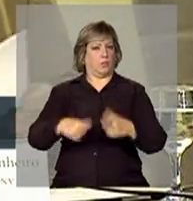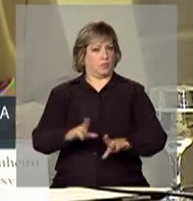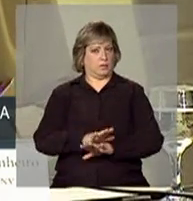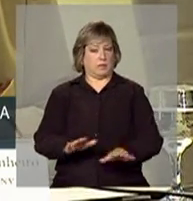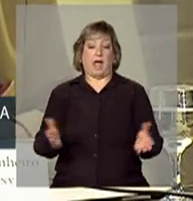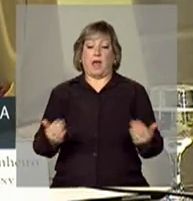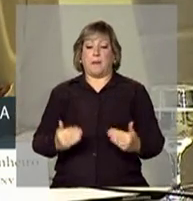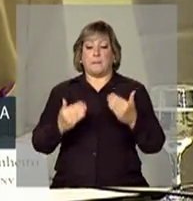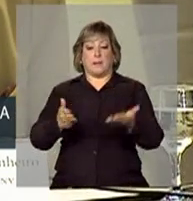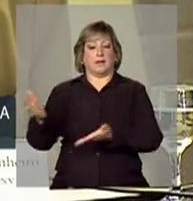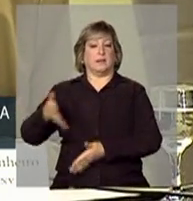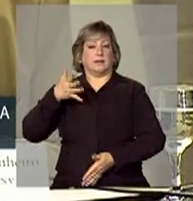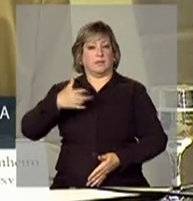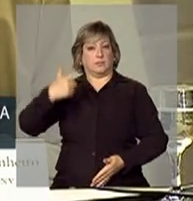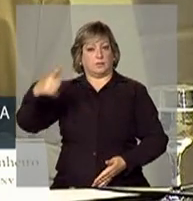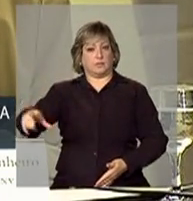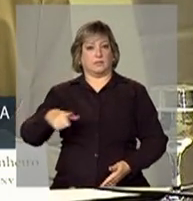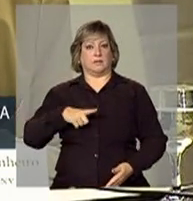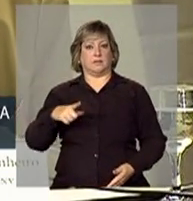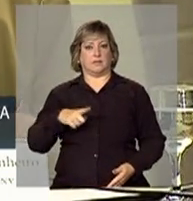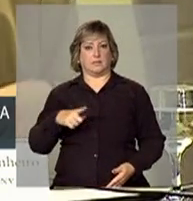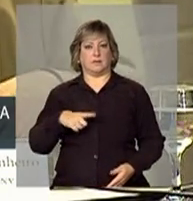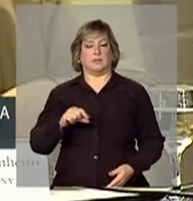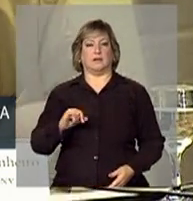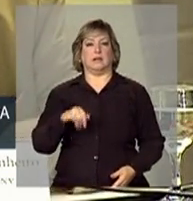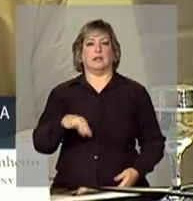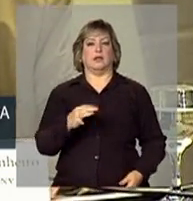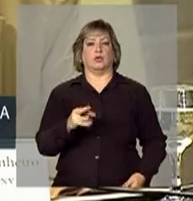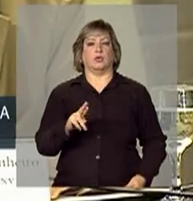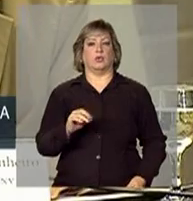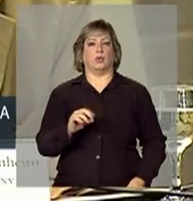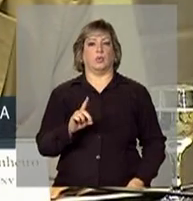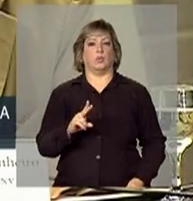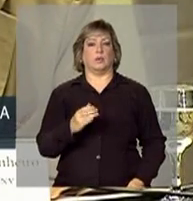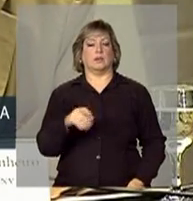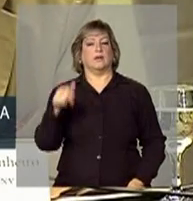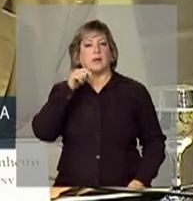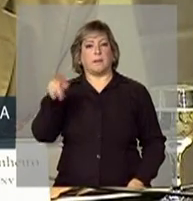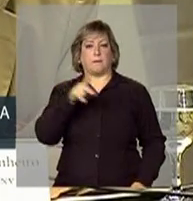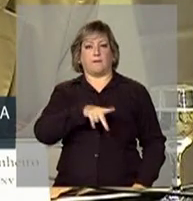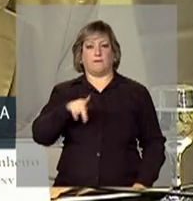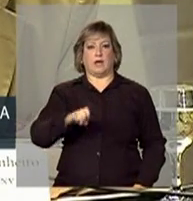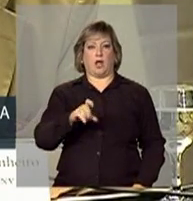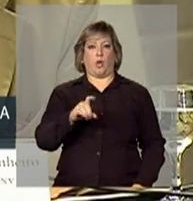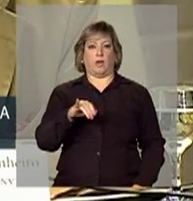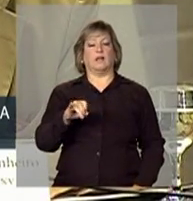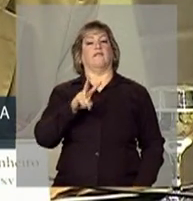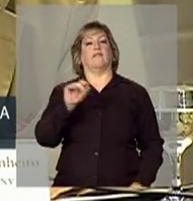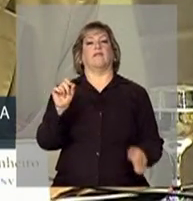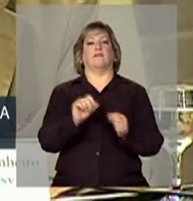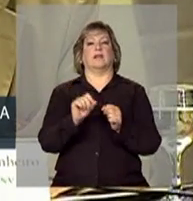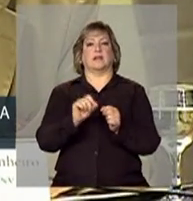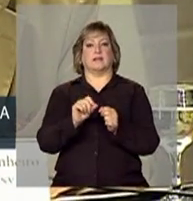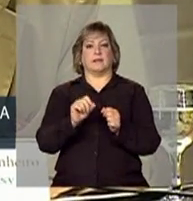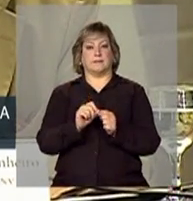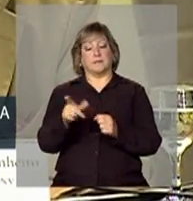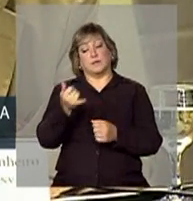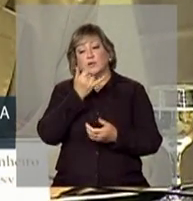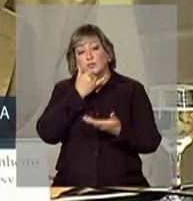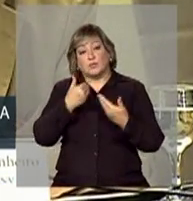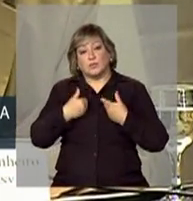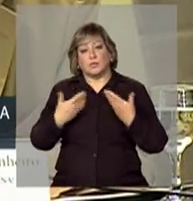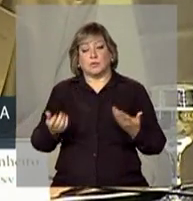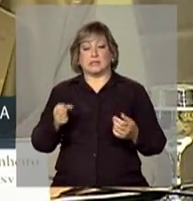passo rapidissimamente para uma introdução do que a professora Heloísa vai fazer. Ela me desculpa se